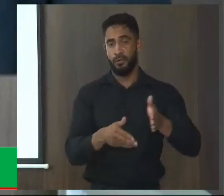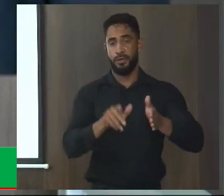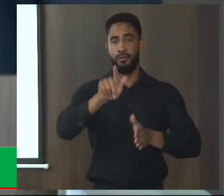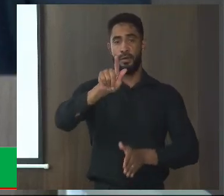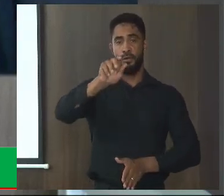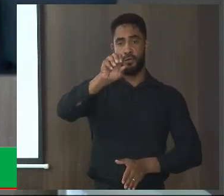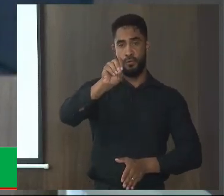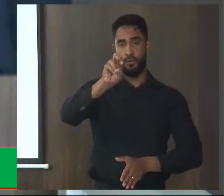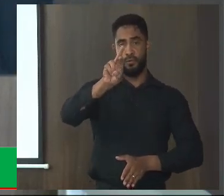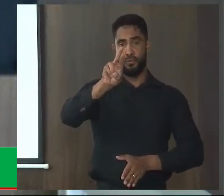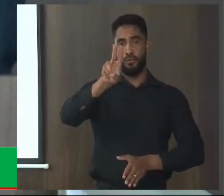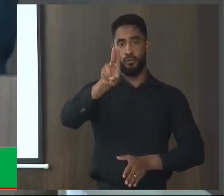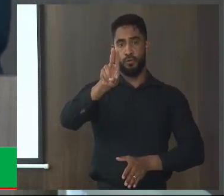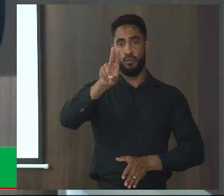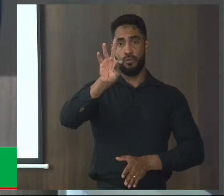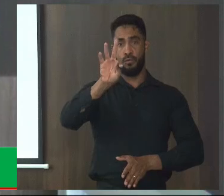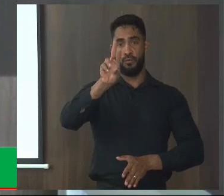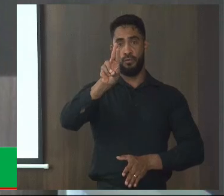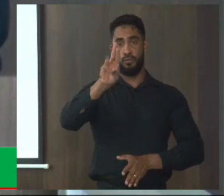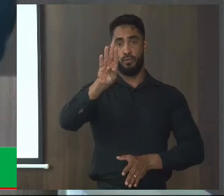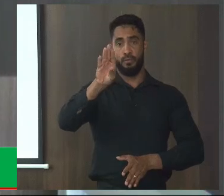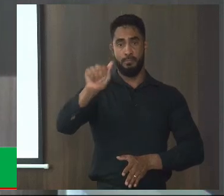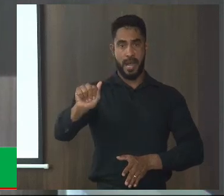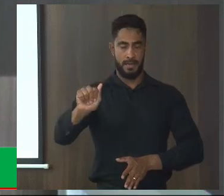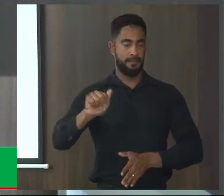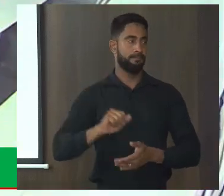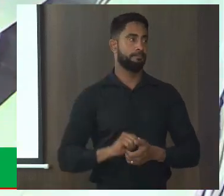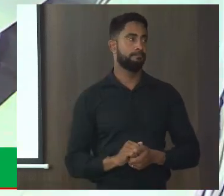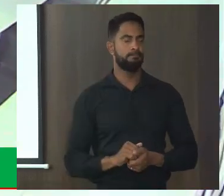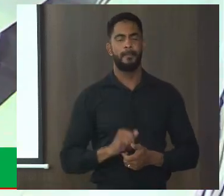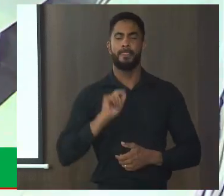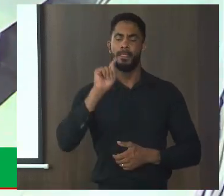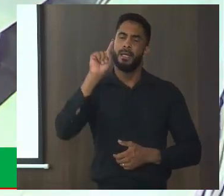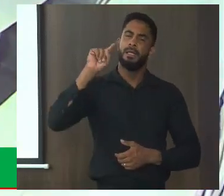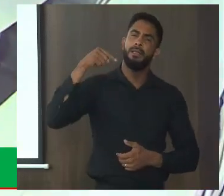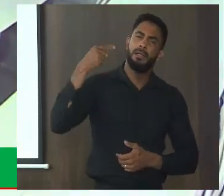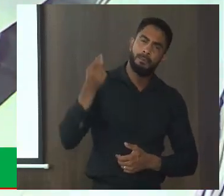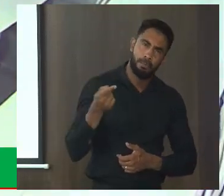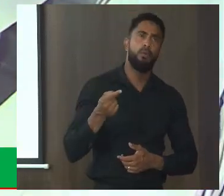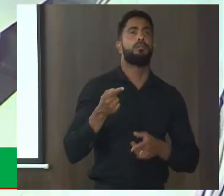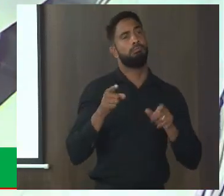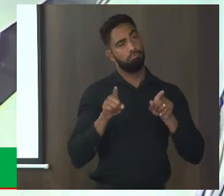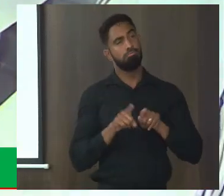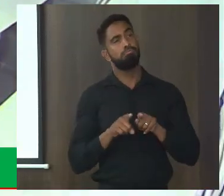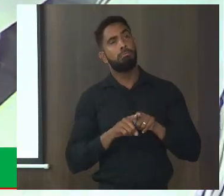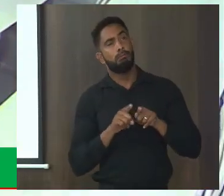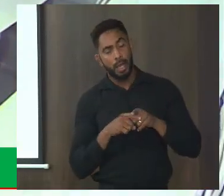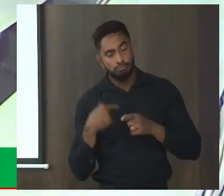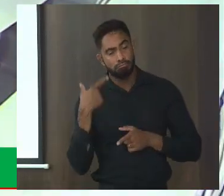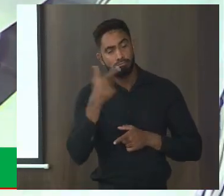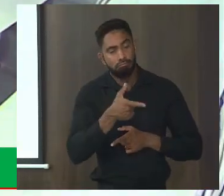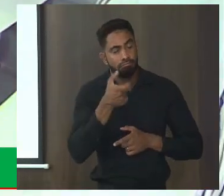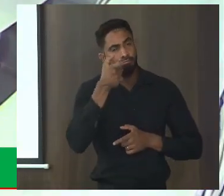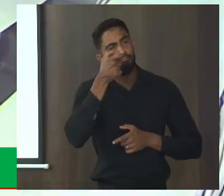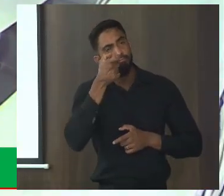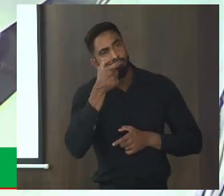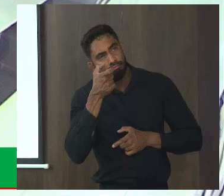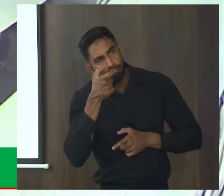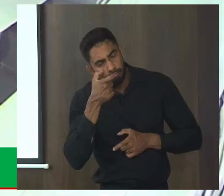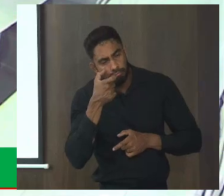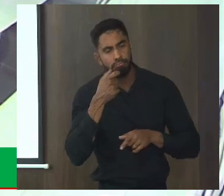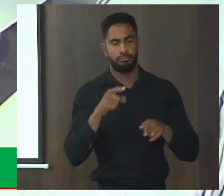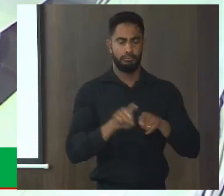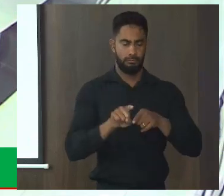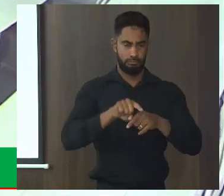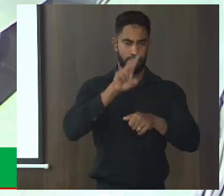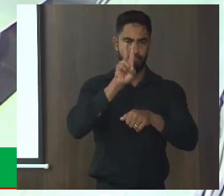Pois bem, também, depois de toda essa visita e também essa